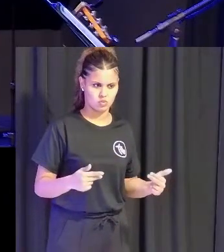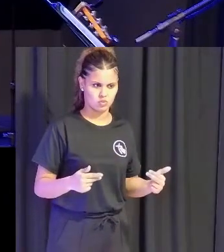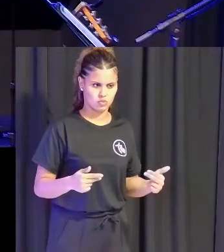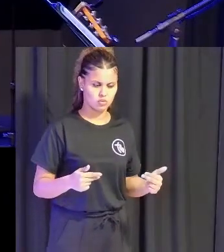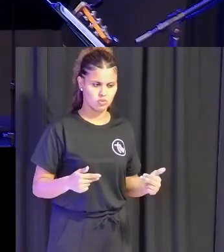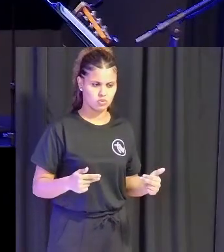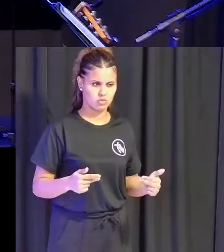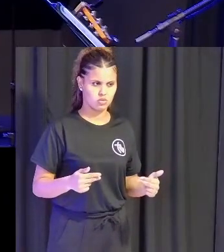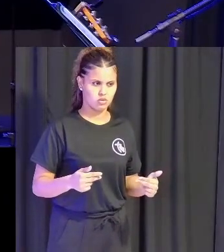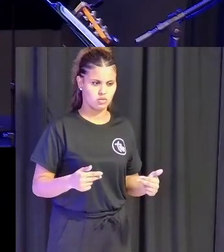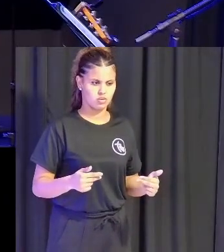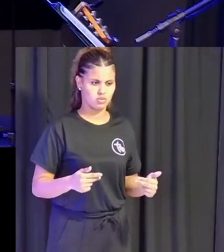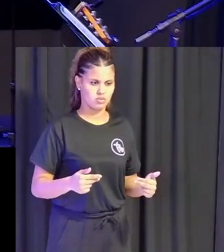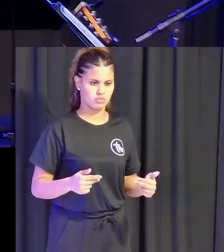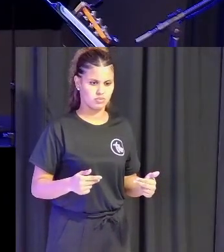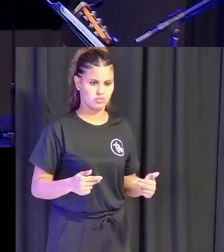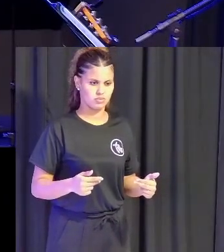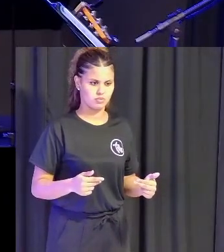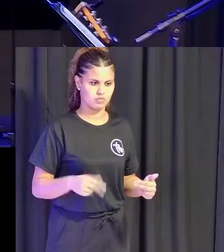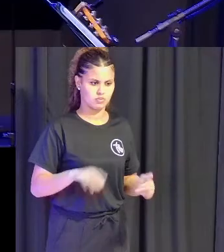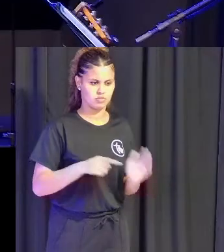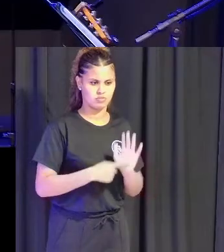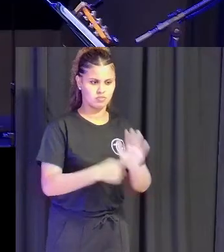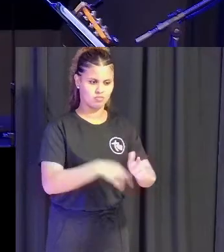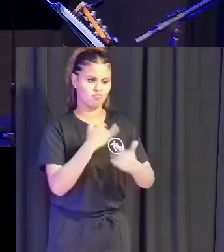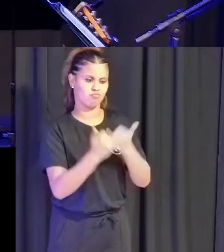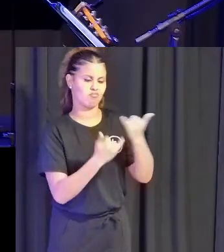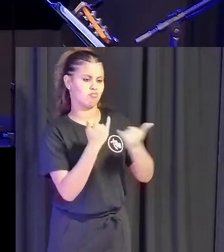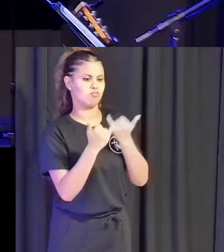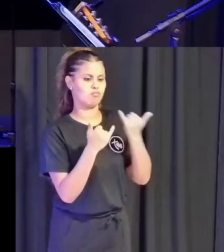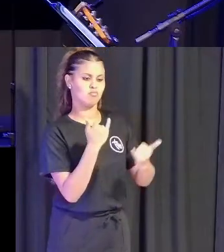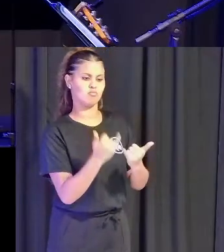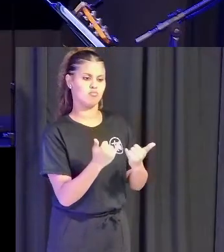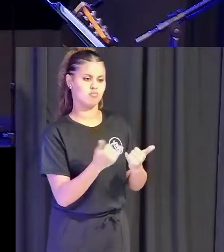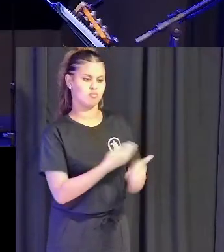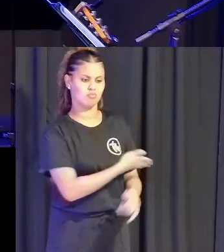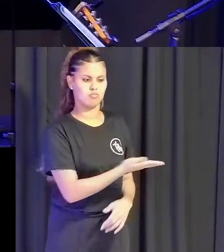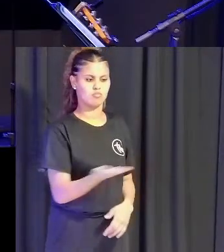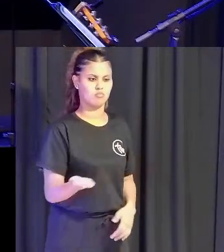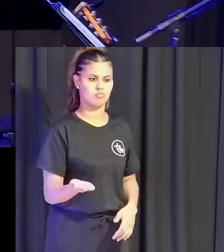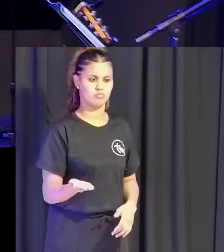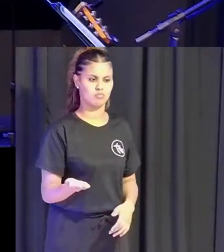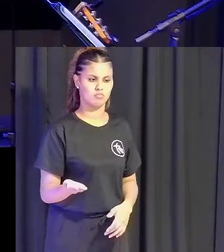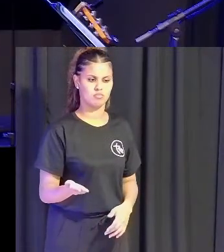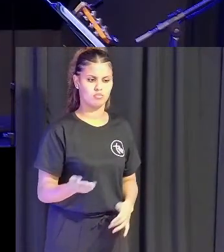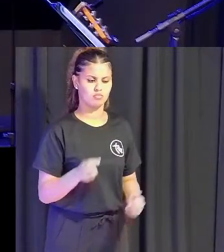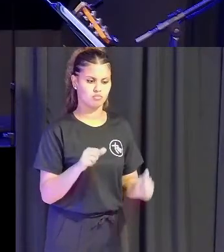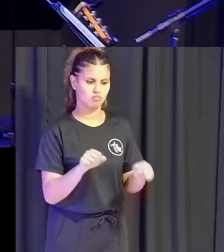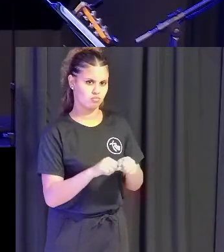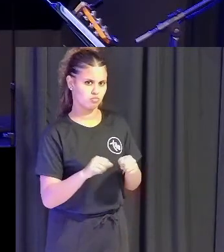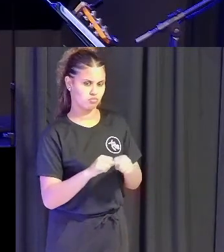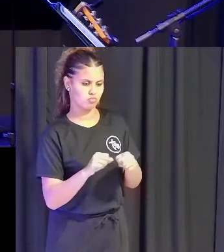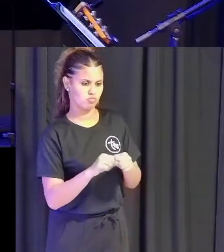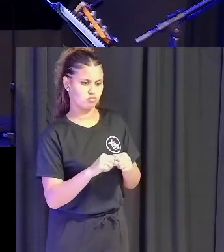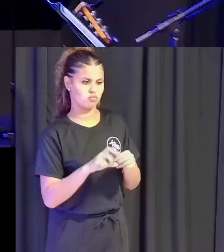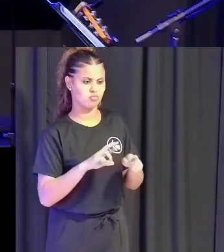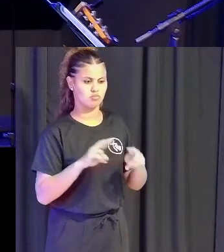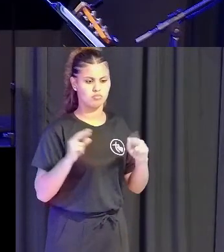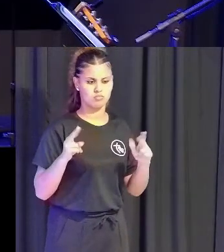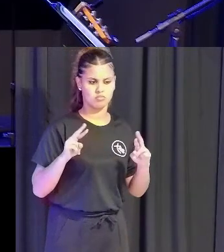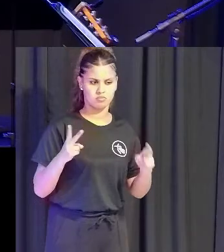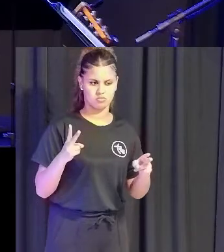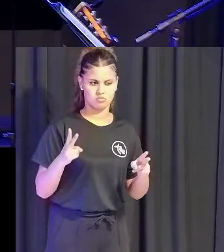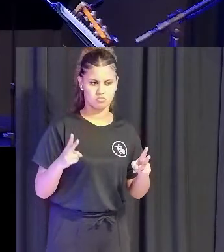sobreveio como figuras, e estão escritas para aviso, para nos avisar, para quem